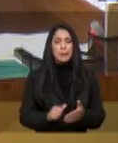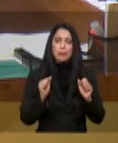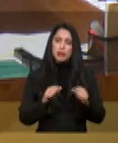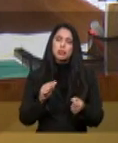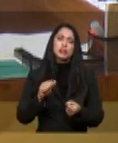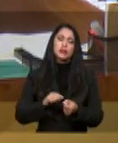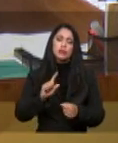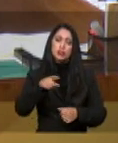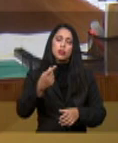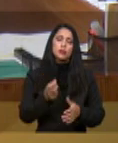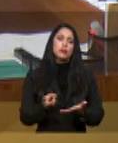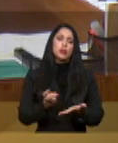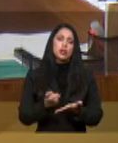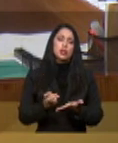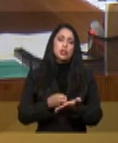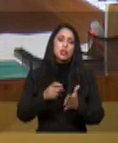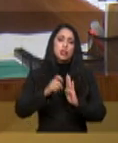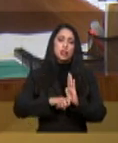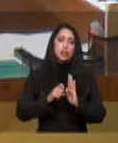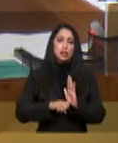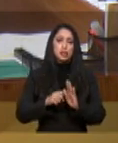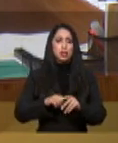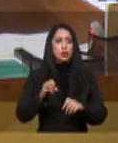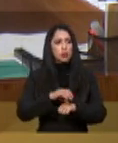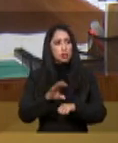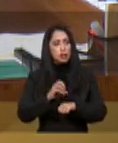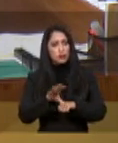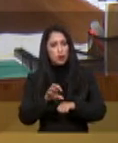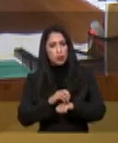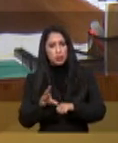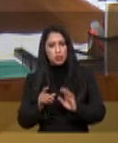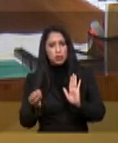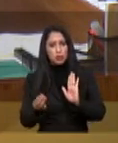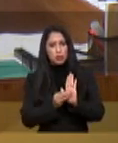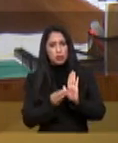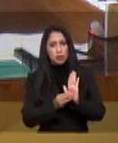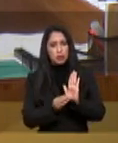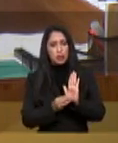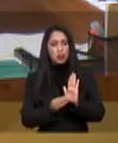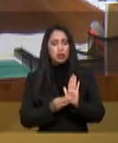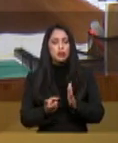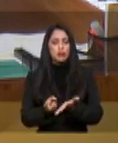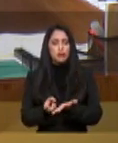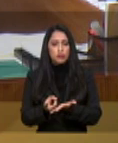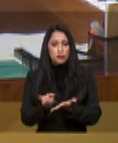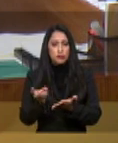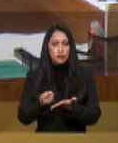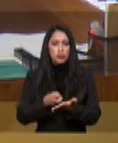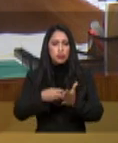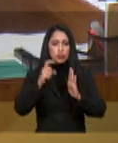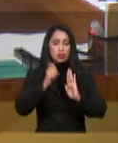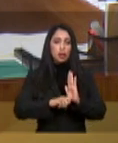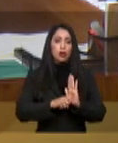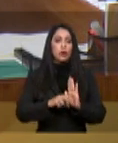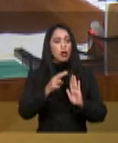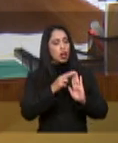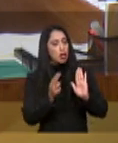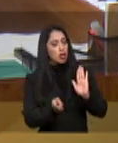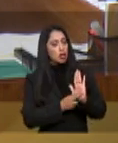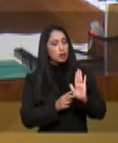após a declaração, a confissão e a prestação das informações imprescindíveis para o exercício do procedimento fiscal. A norma impugnada